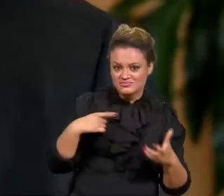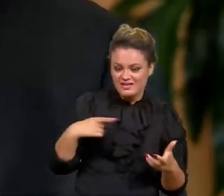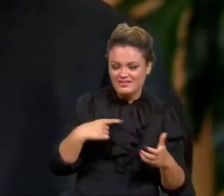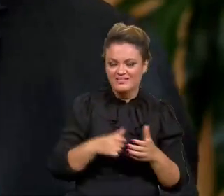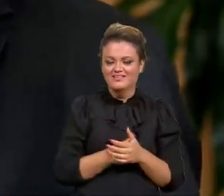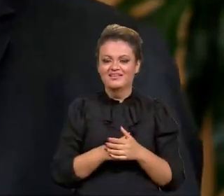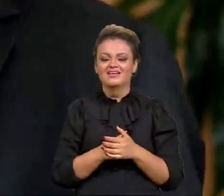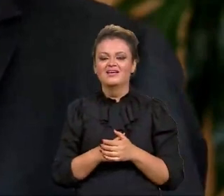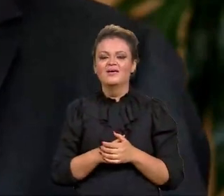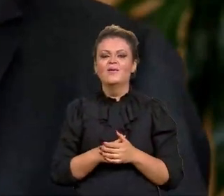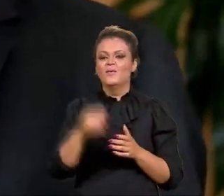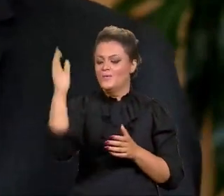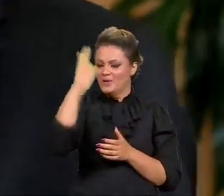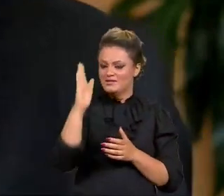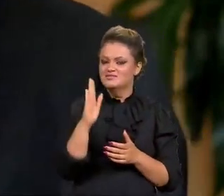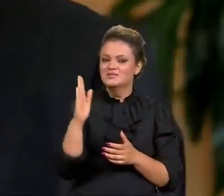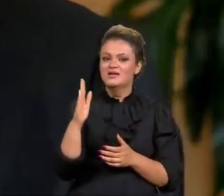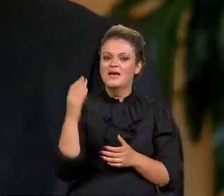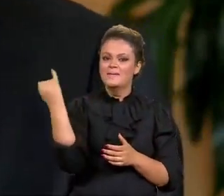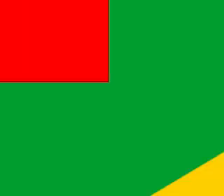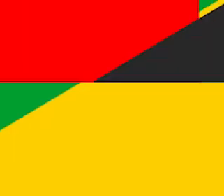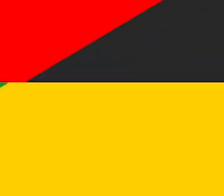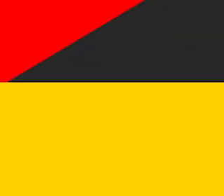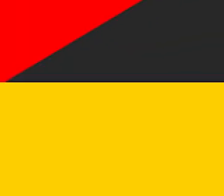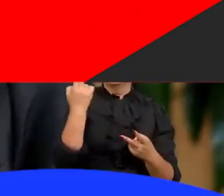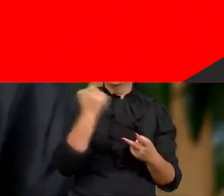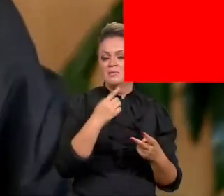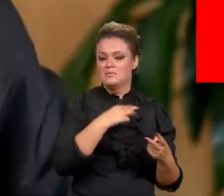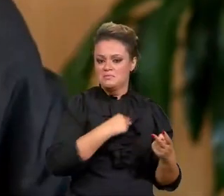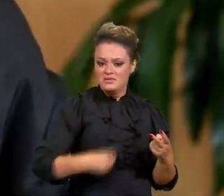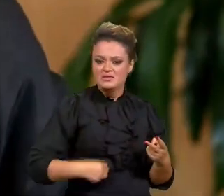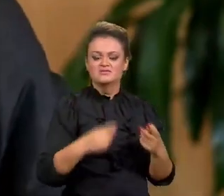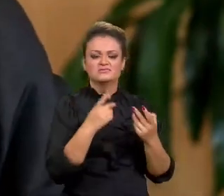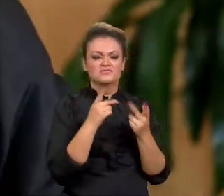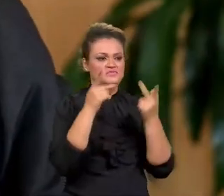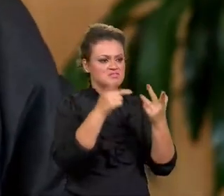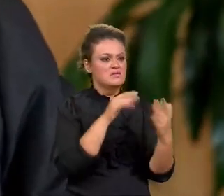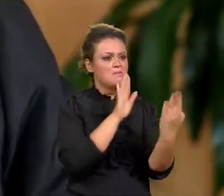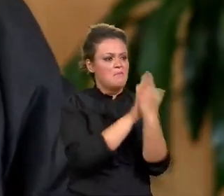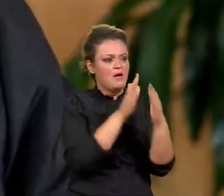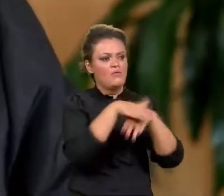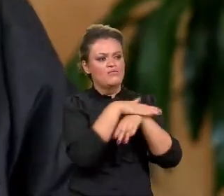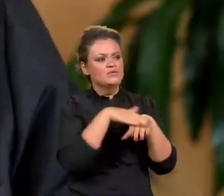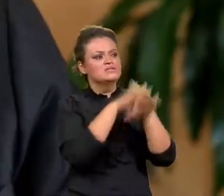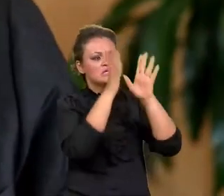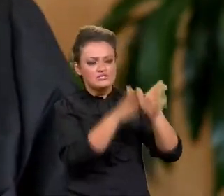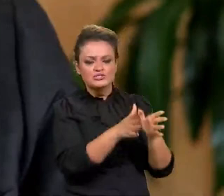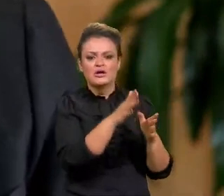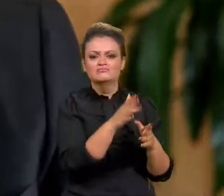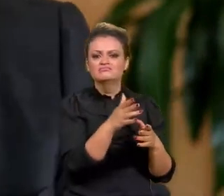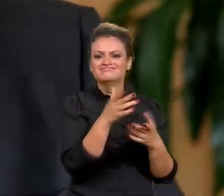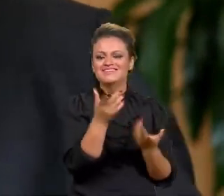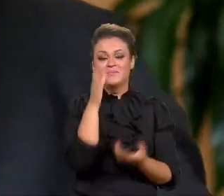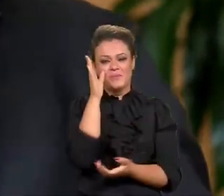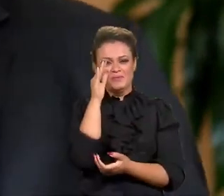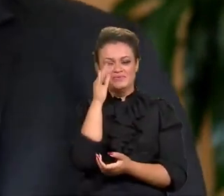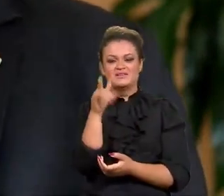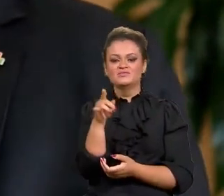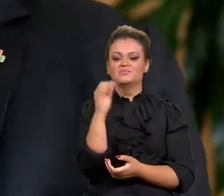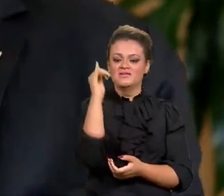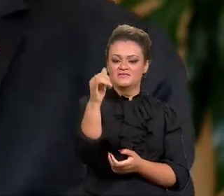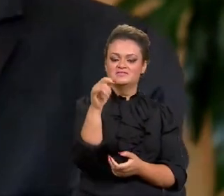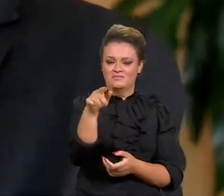ainda porque todo mundo está de olho na Amazônia. Uma curiosidade para dizer para o povo brasileiro que eu sempre falo é o